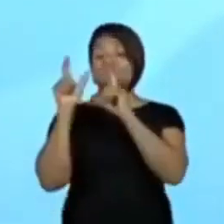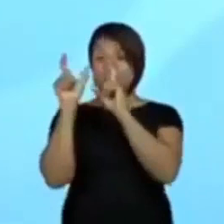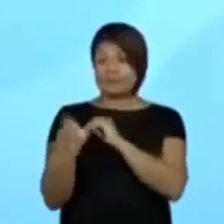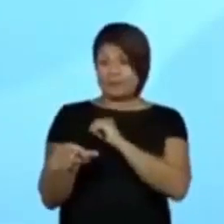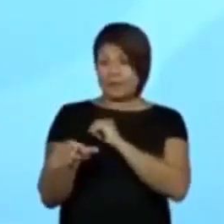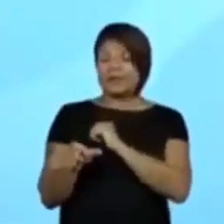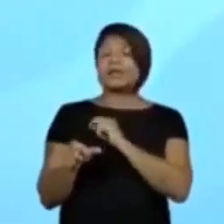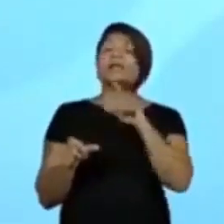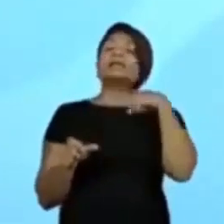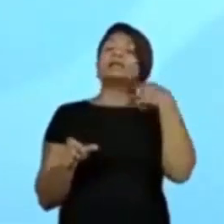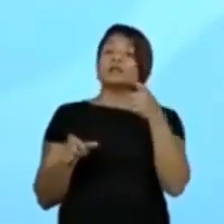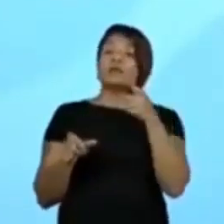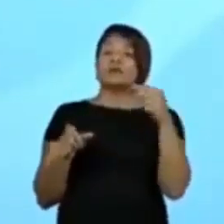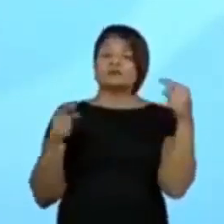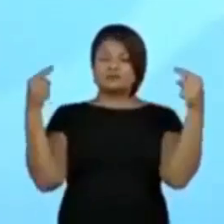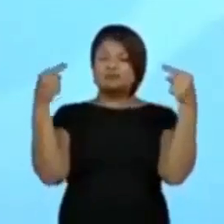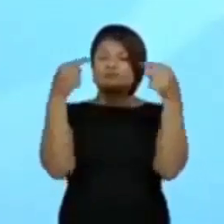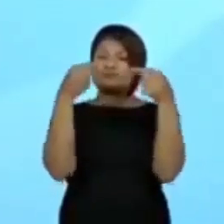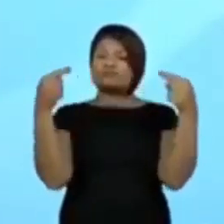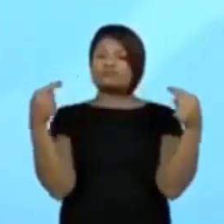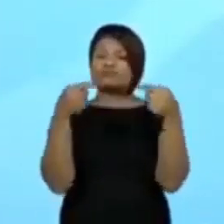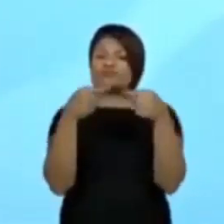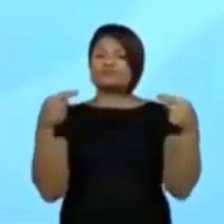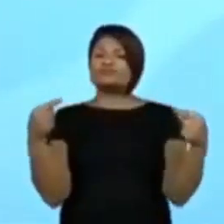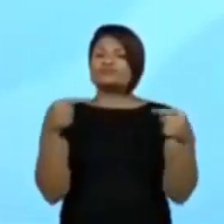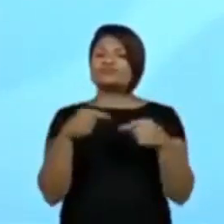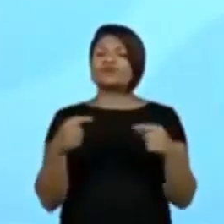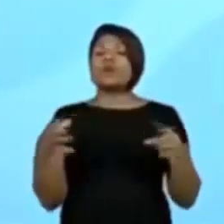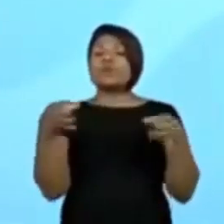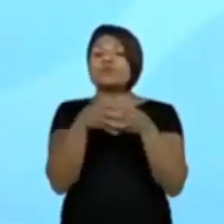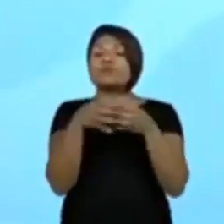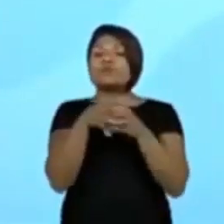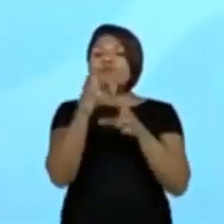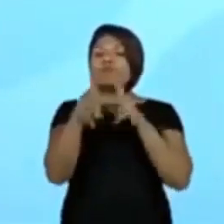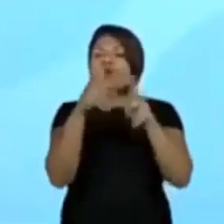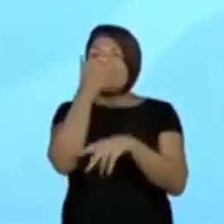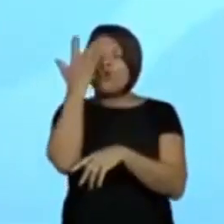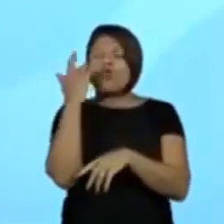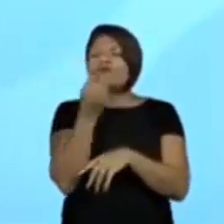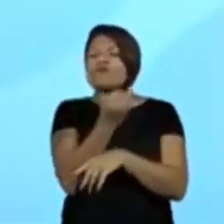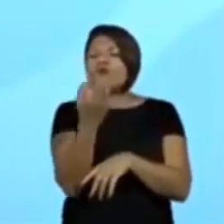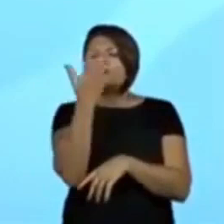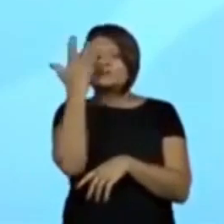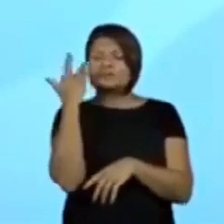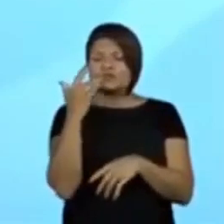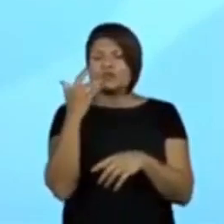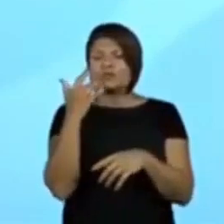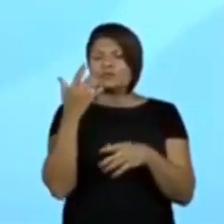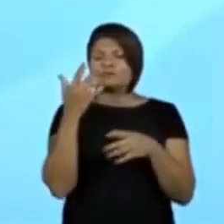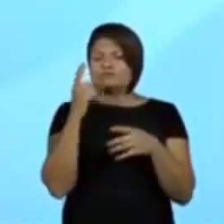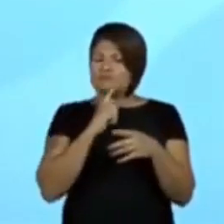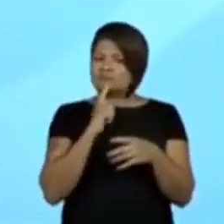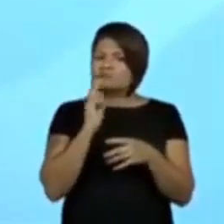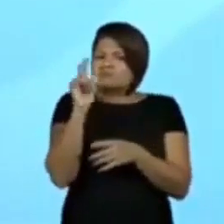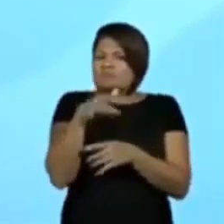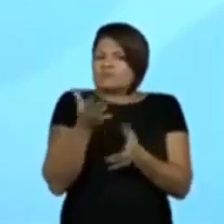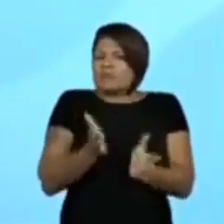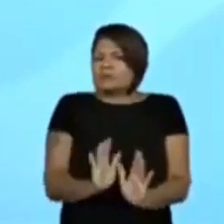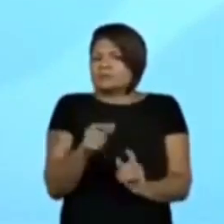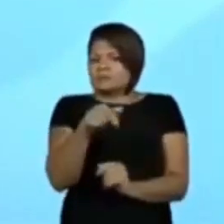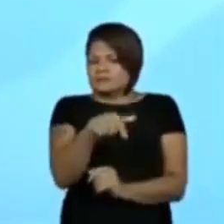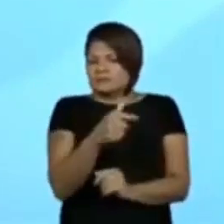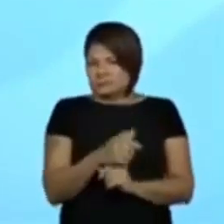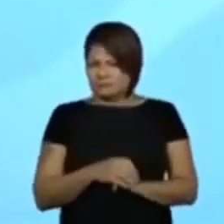coluna, a estimativa da população para 2019. Quantas pessoas terão naquela cidade? Com